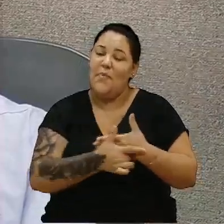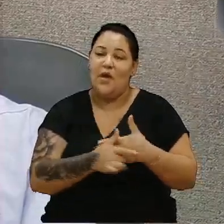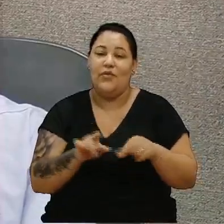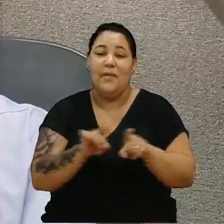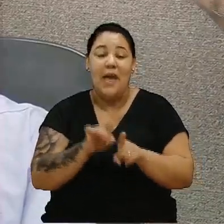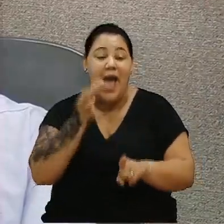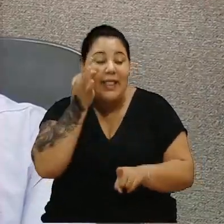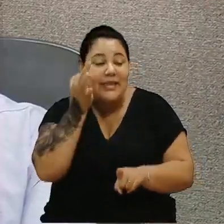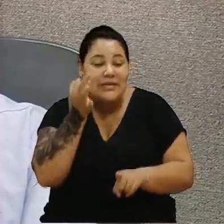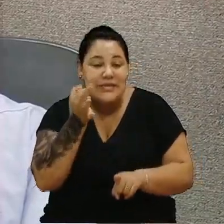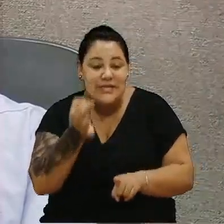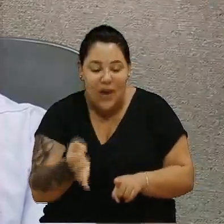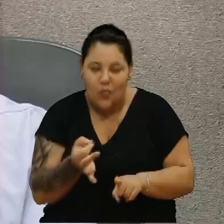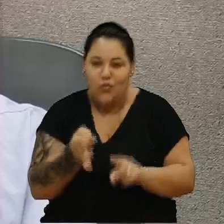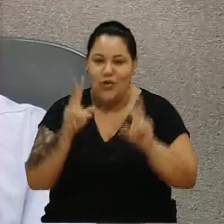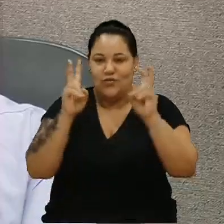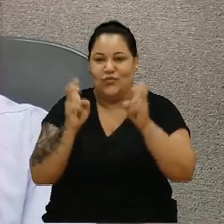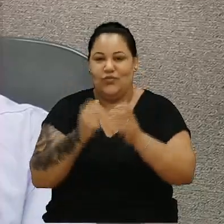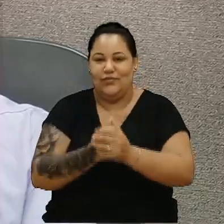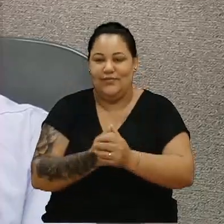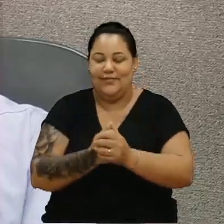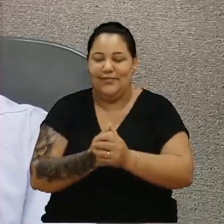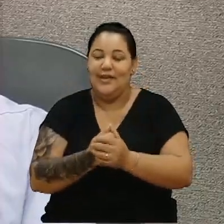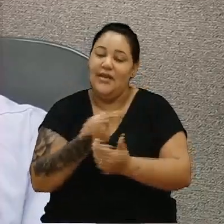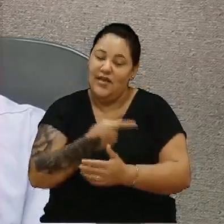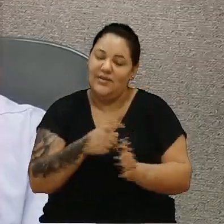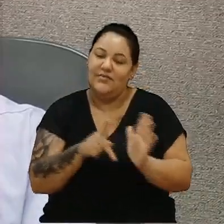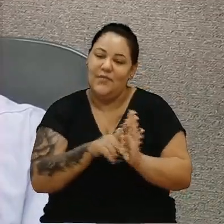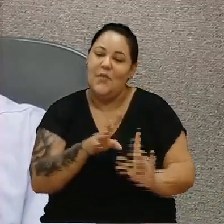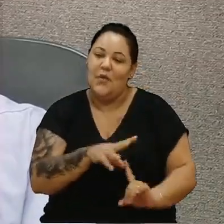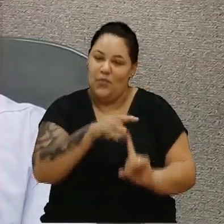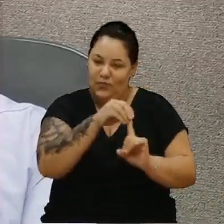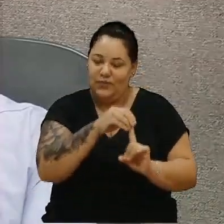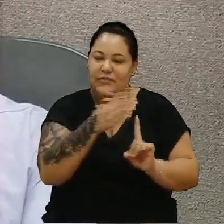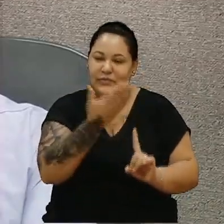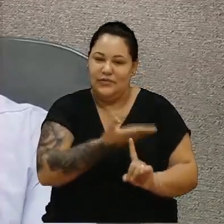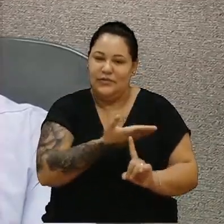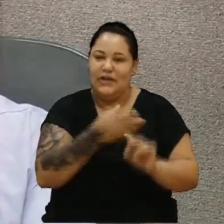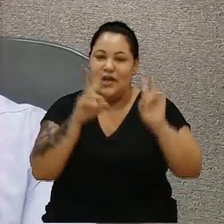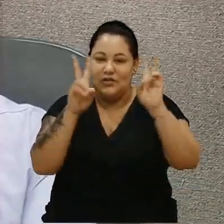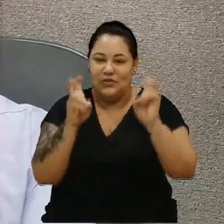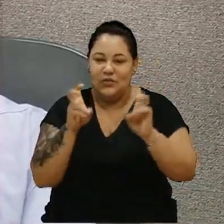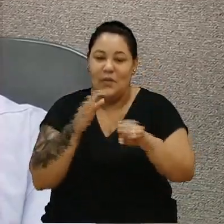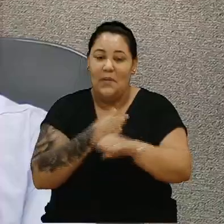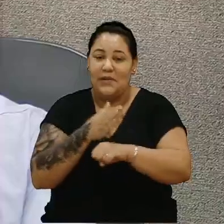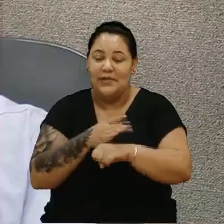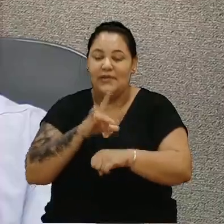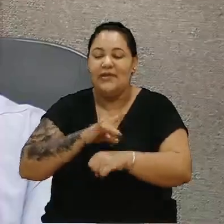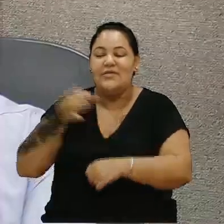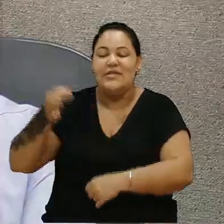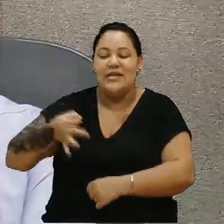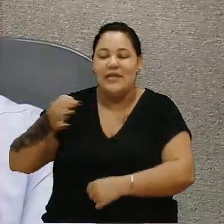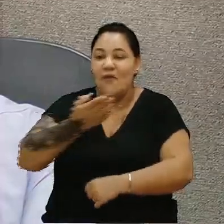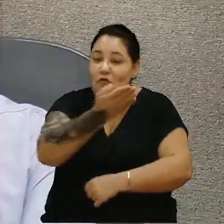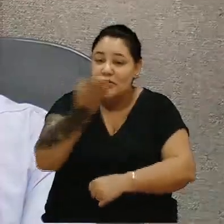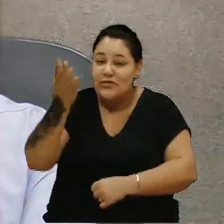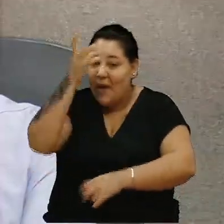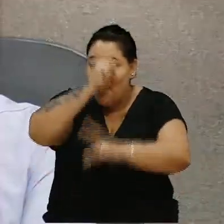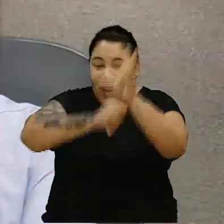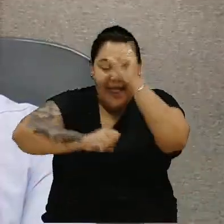atento a esses temas, né, e a esse tema em específico, e que possam fazer parte, porque eu tenho certeza que a gente vai aprender muito juntos